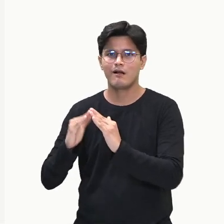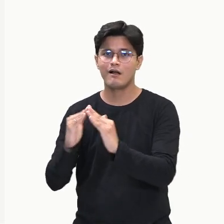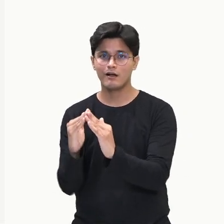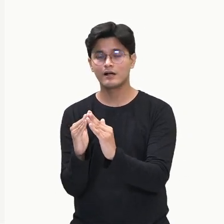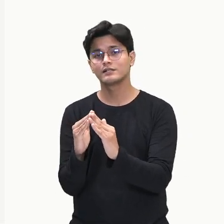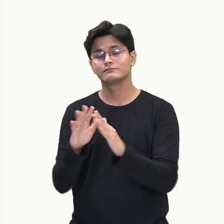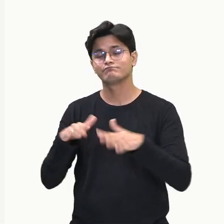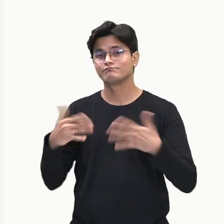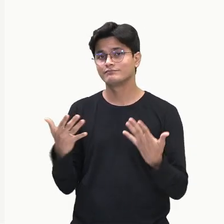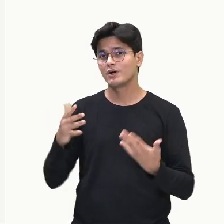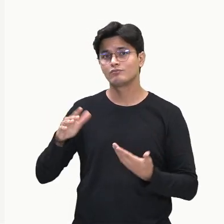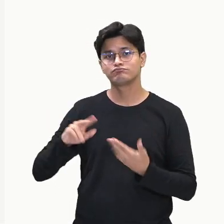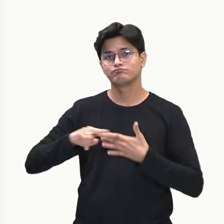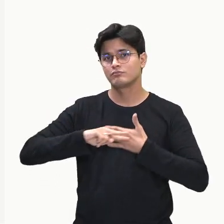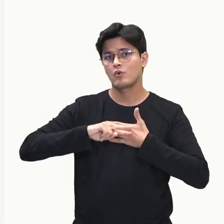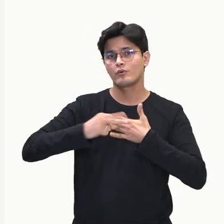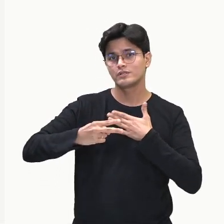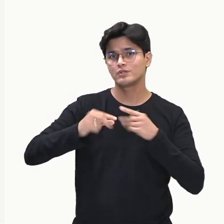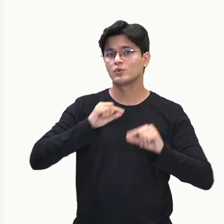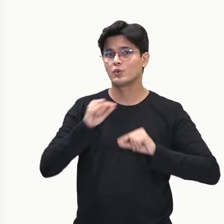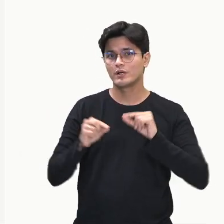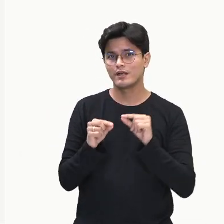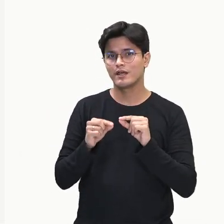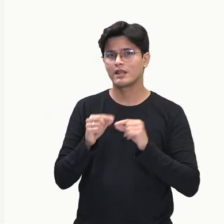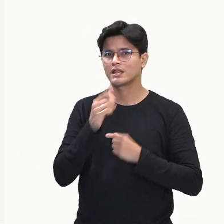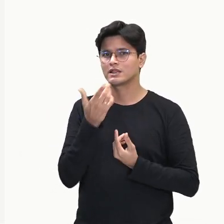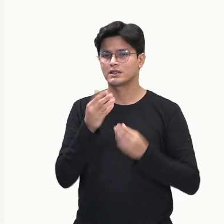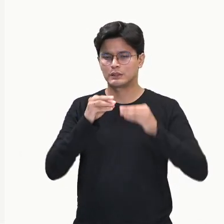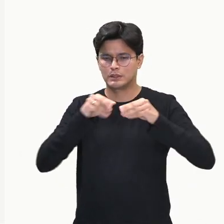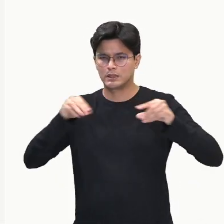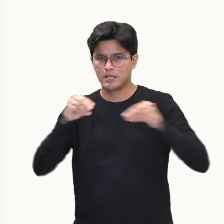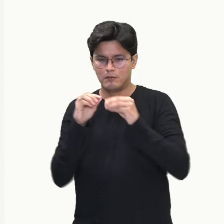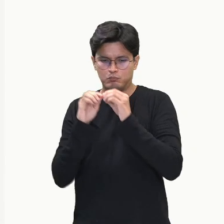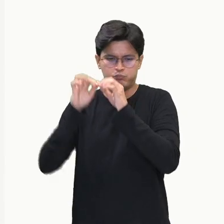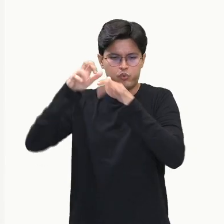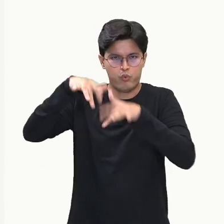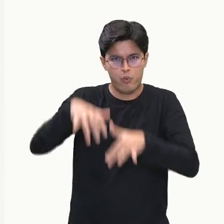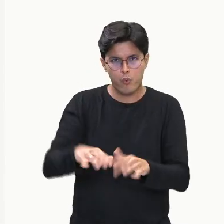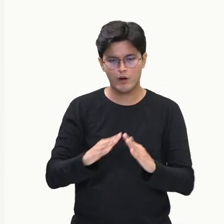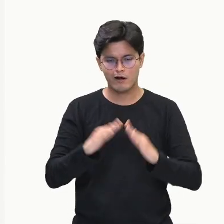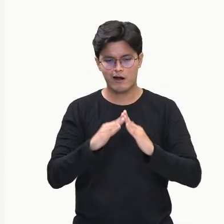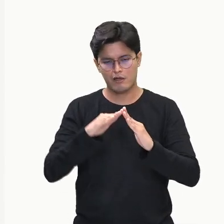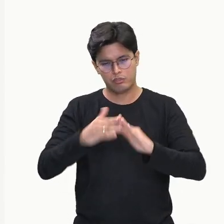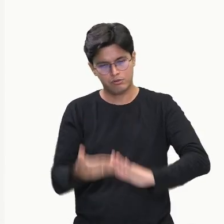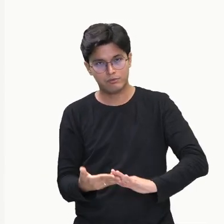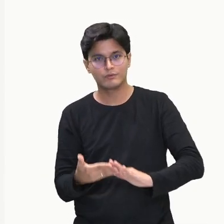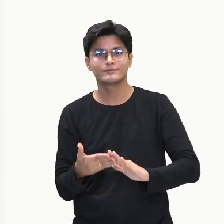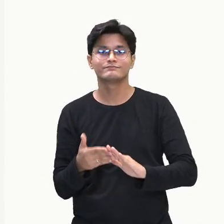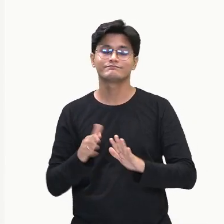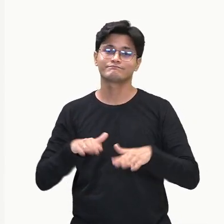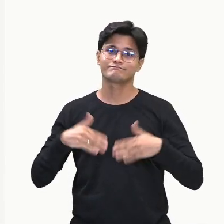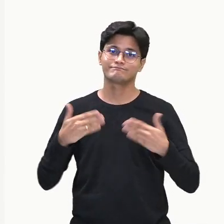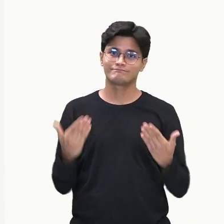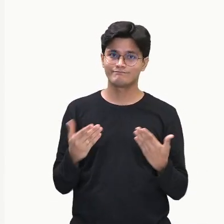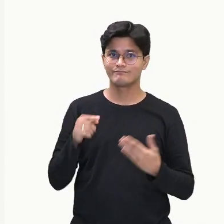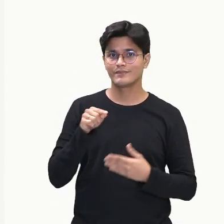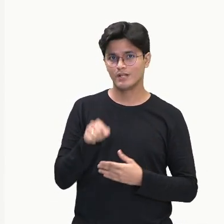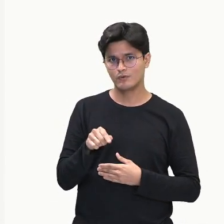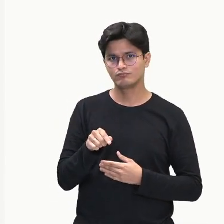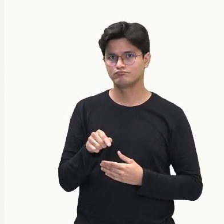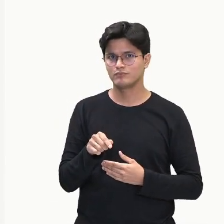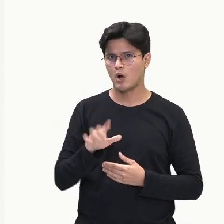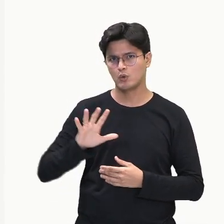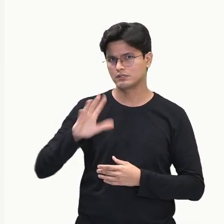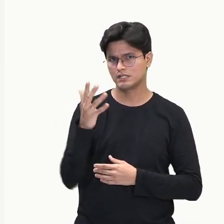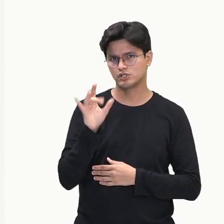exemplo, paredes de terra em cima de algumas casas. E isso não é uma realidade exclusiva do Amazonas, já